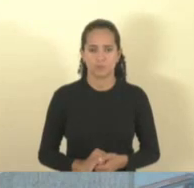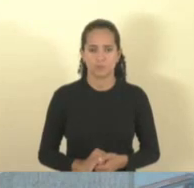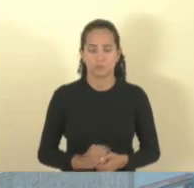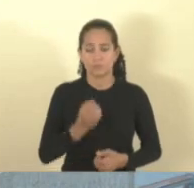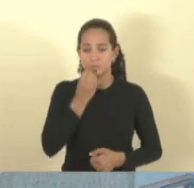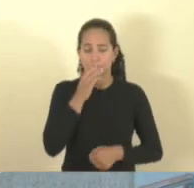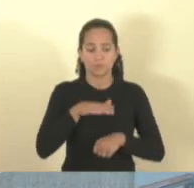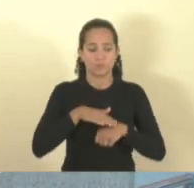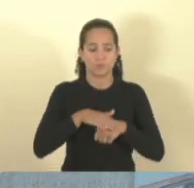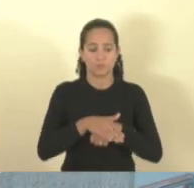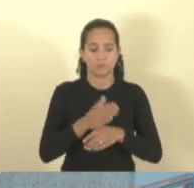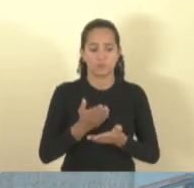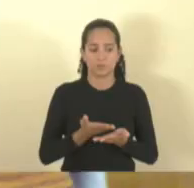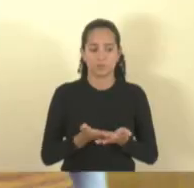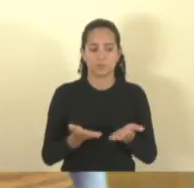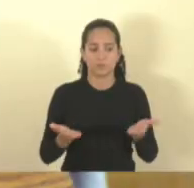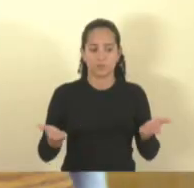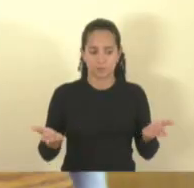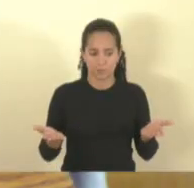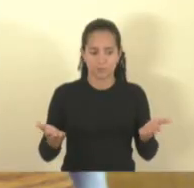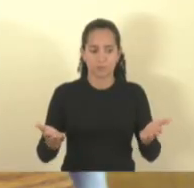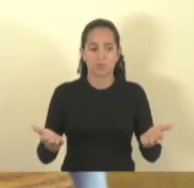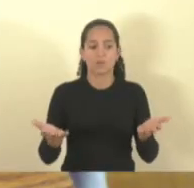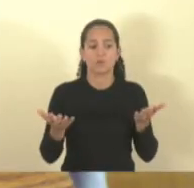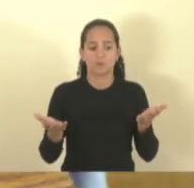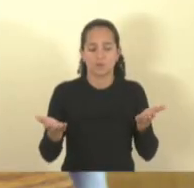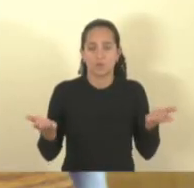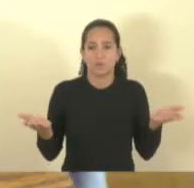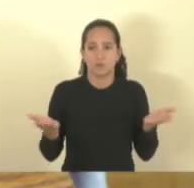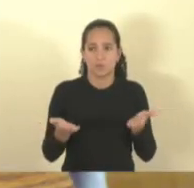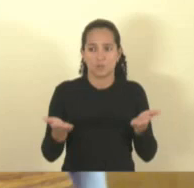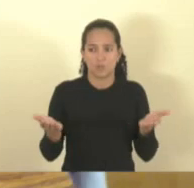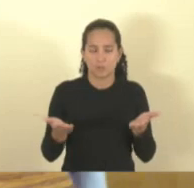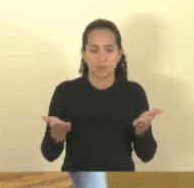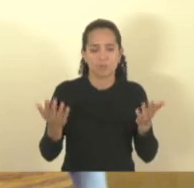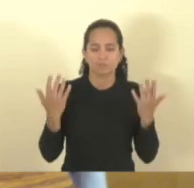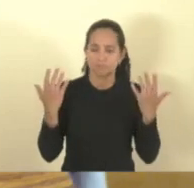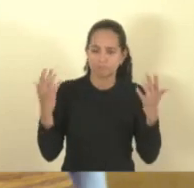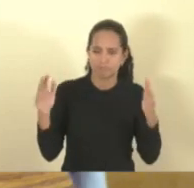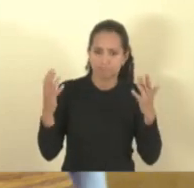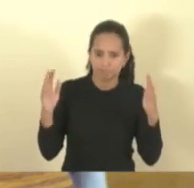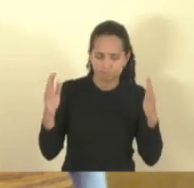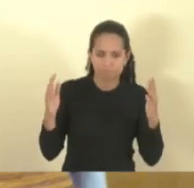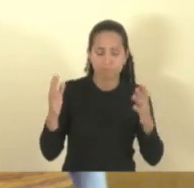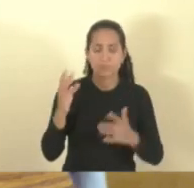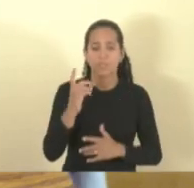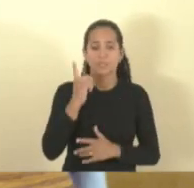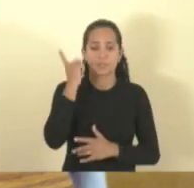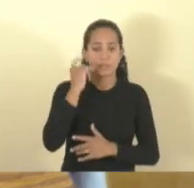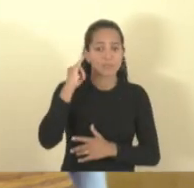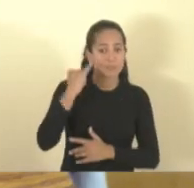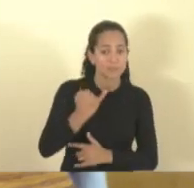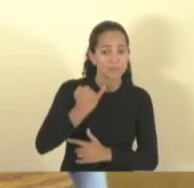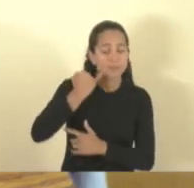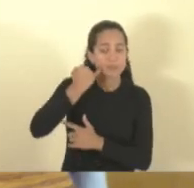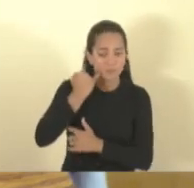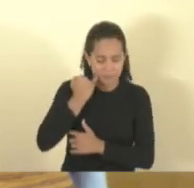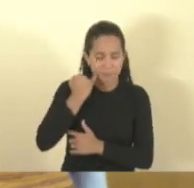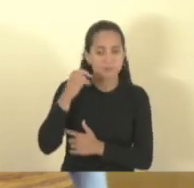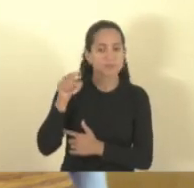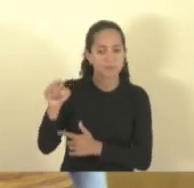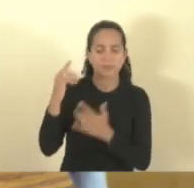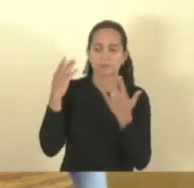Boa noite a todos. Quero aqui saudar a nossa deputada Janete e parabenizar a